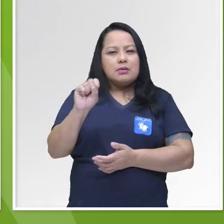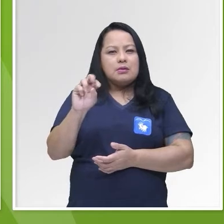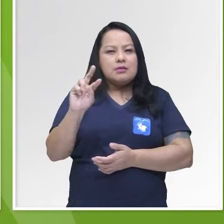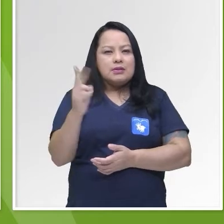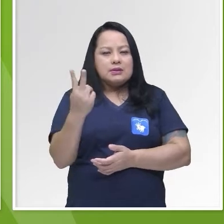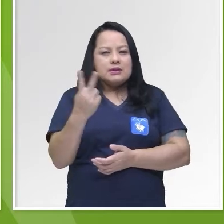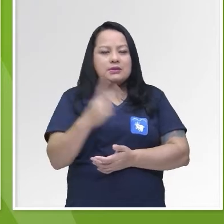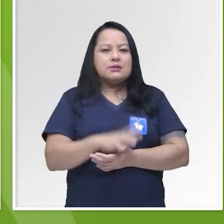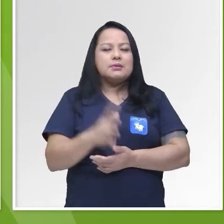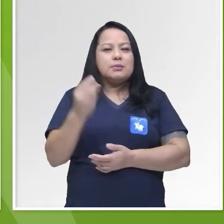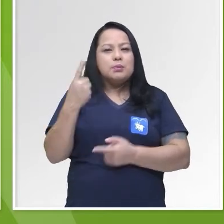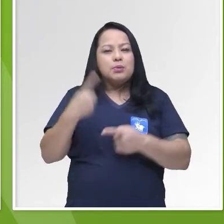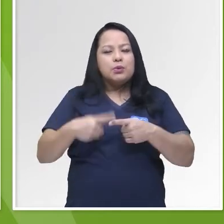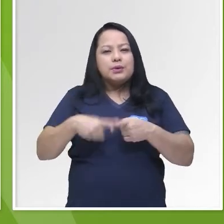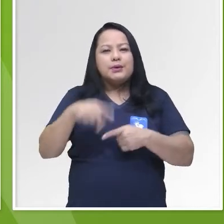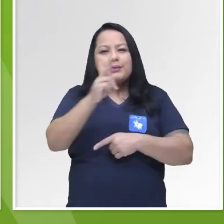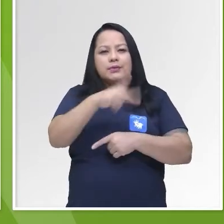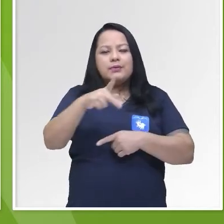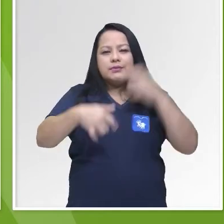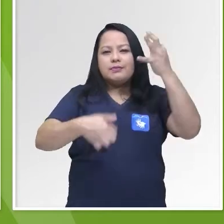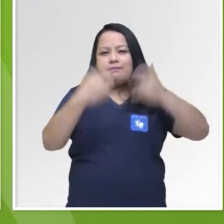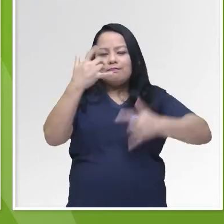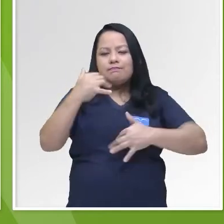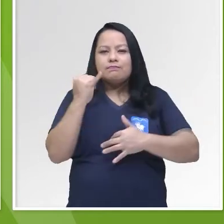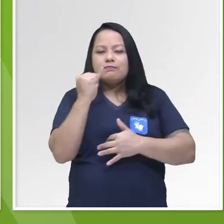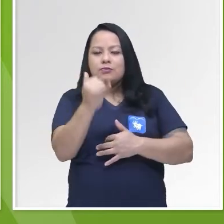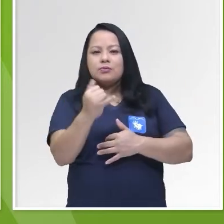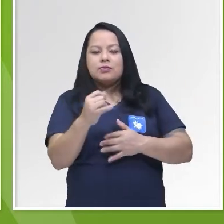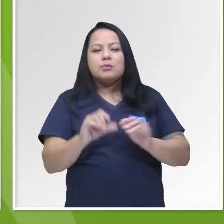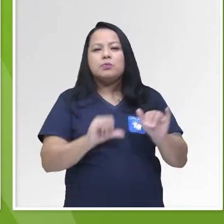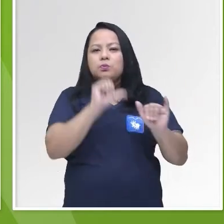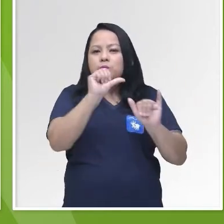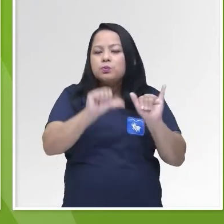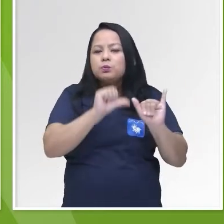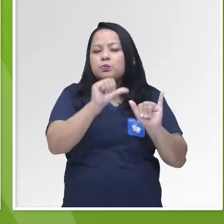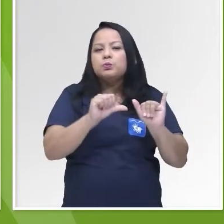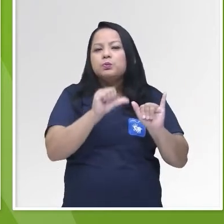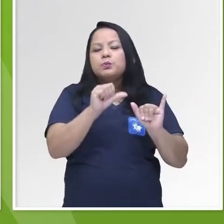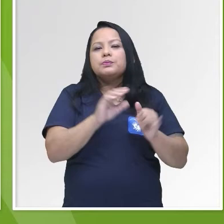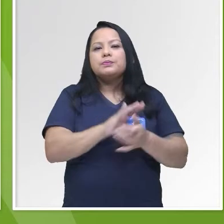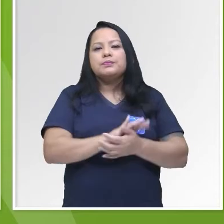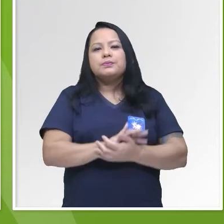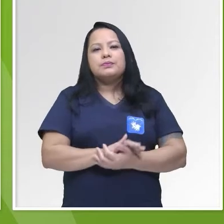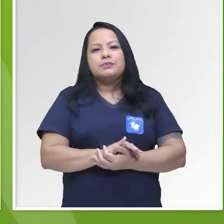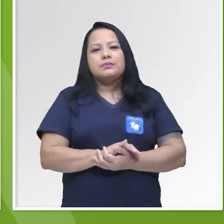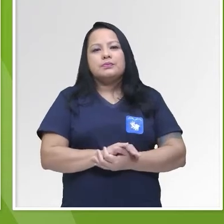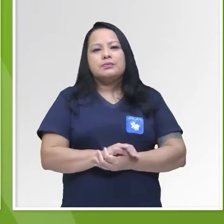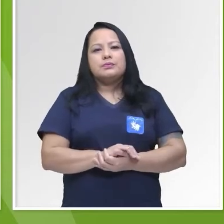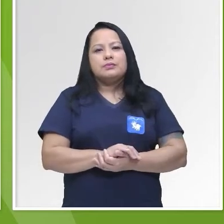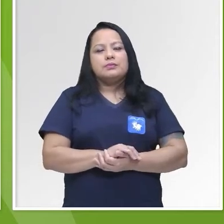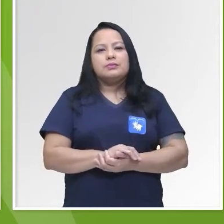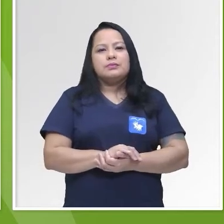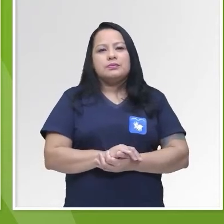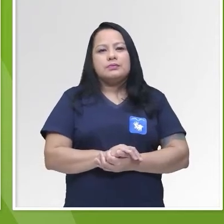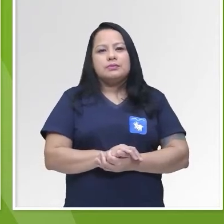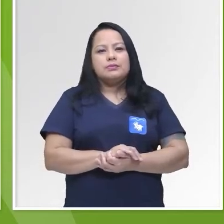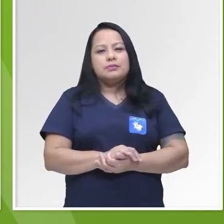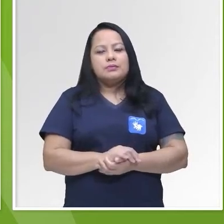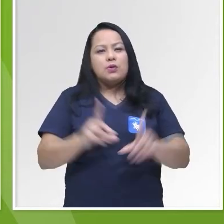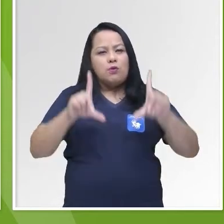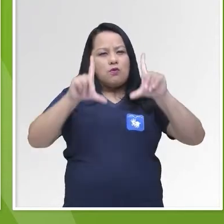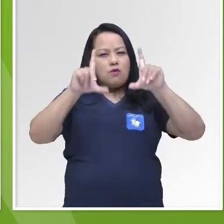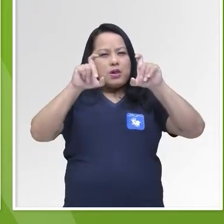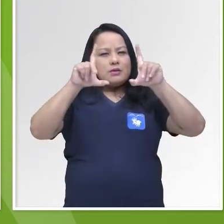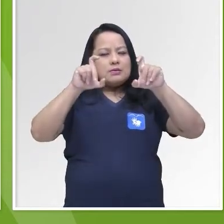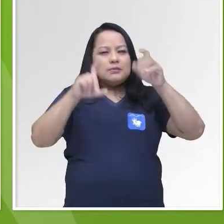Porque eu quero falar sobre a reação do flash fotográfico,